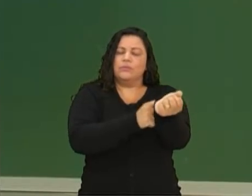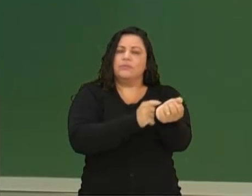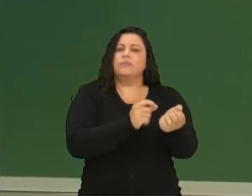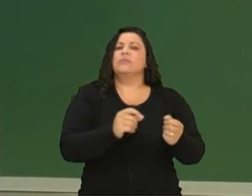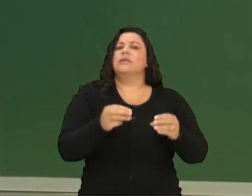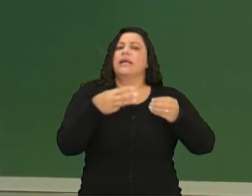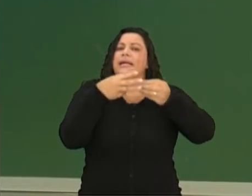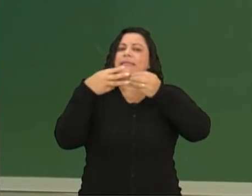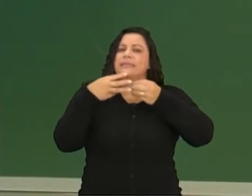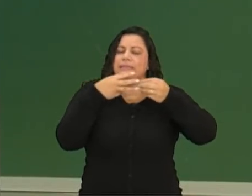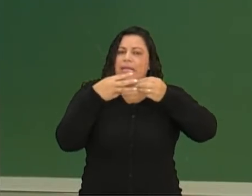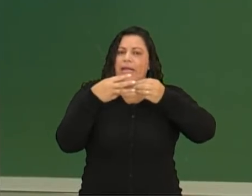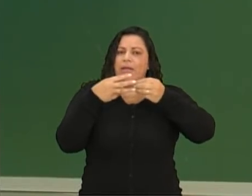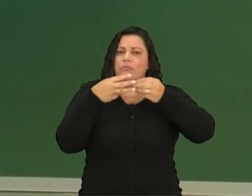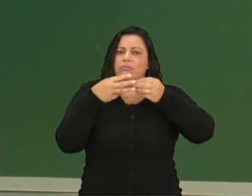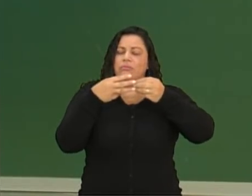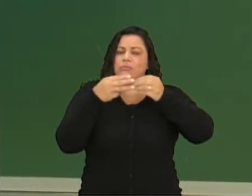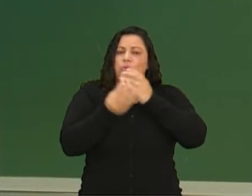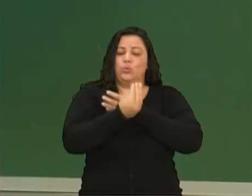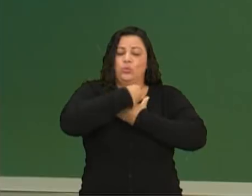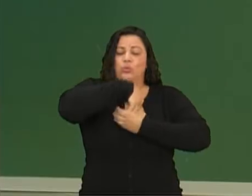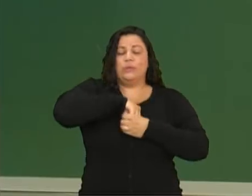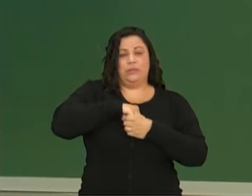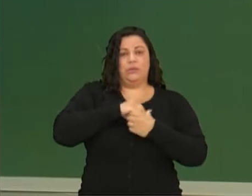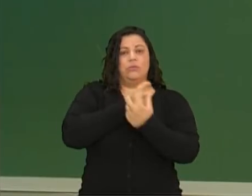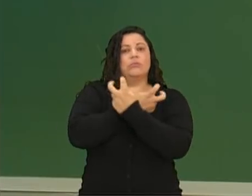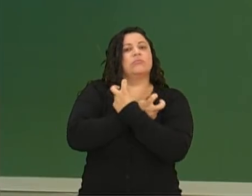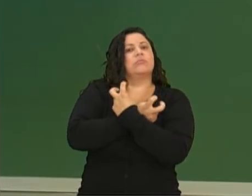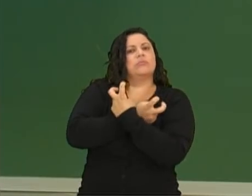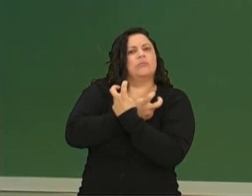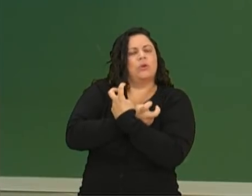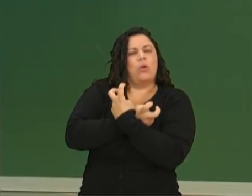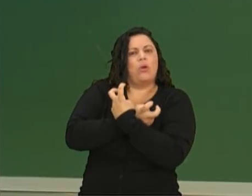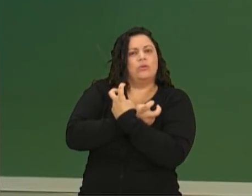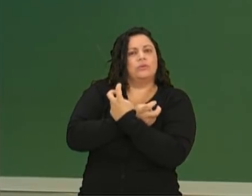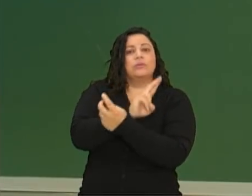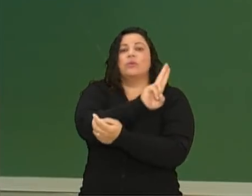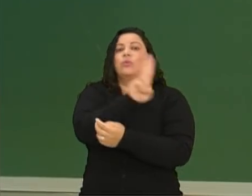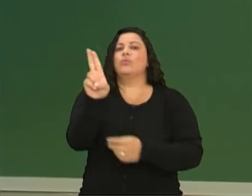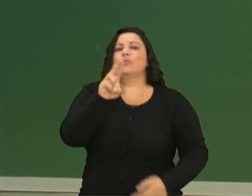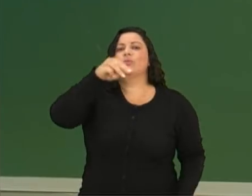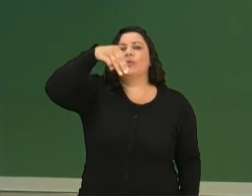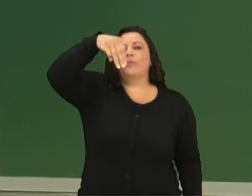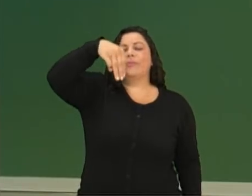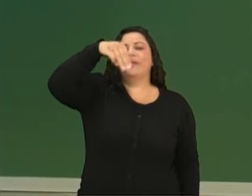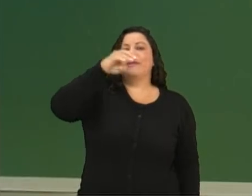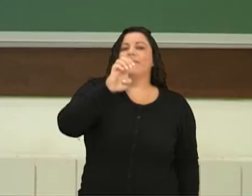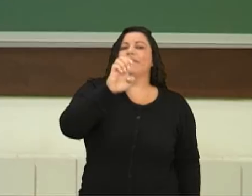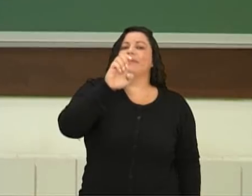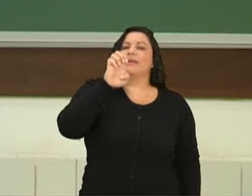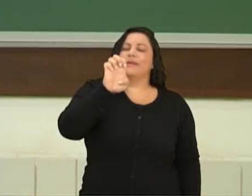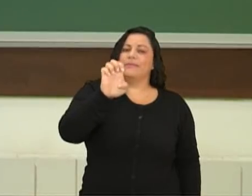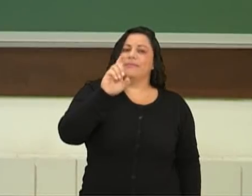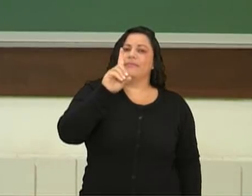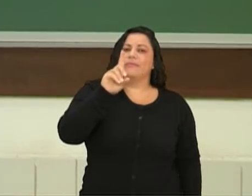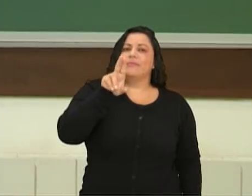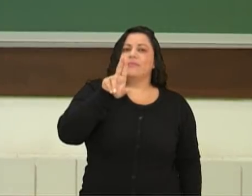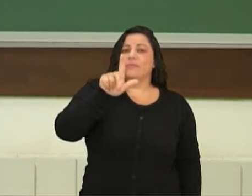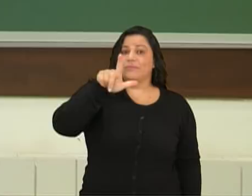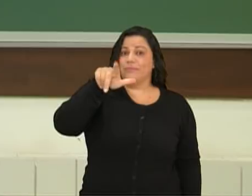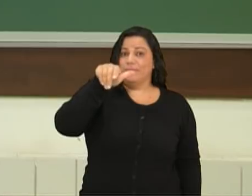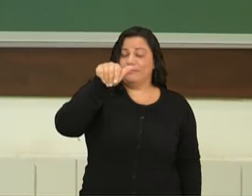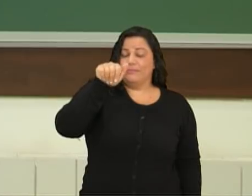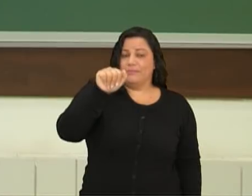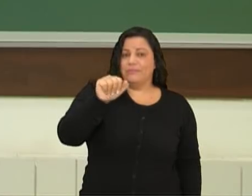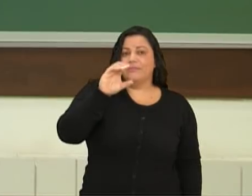no interior de alguns ossos do nosso corpo, que a gente chama de medula óssea, tá? Então, se você não sabia disso,